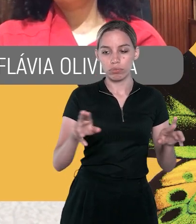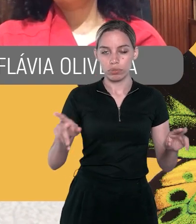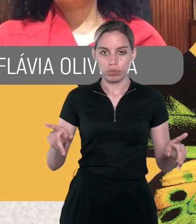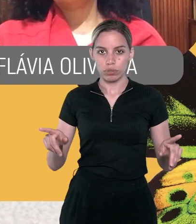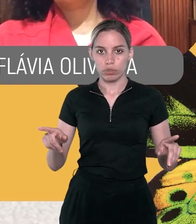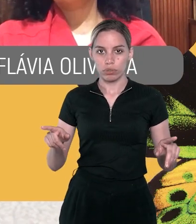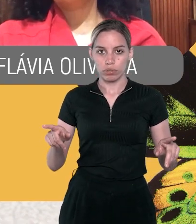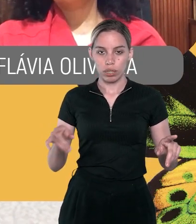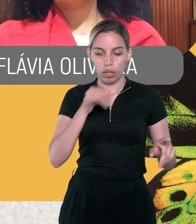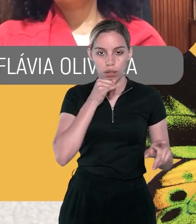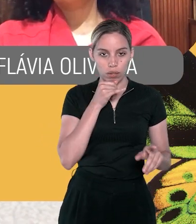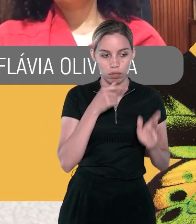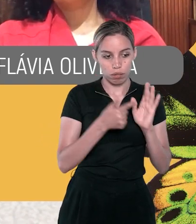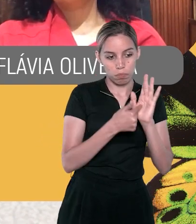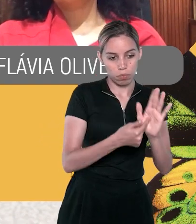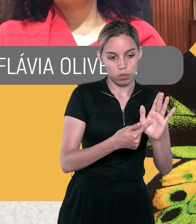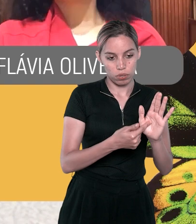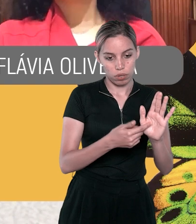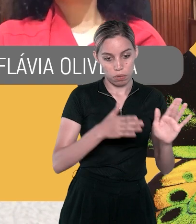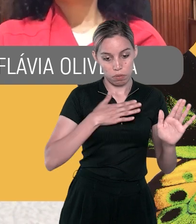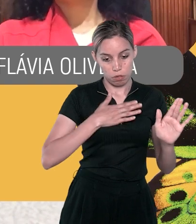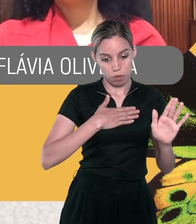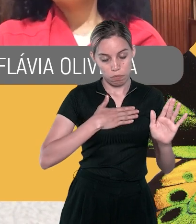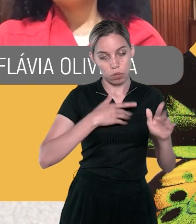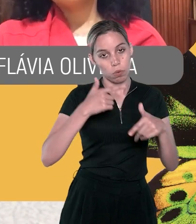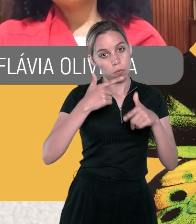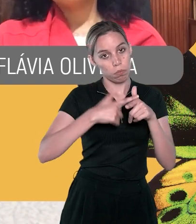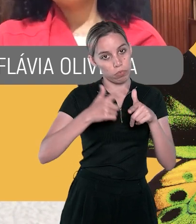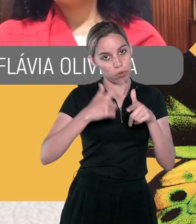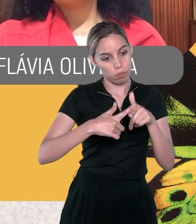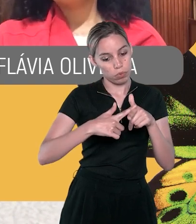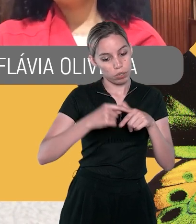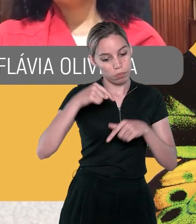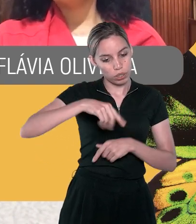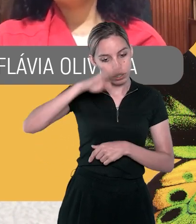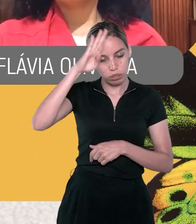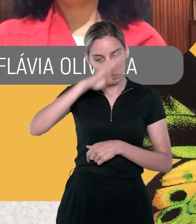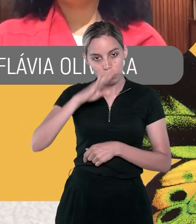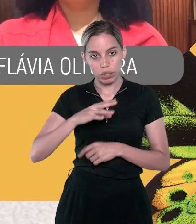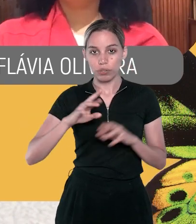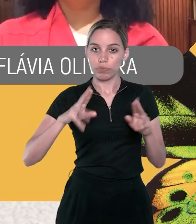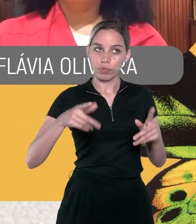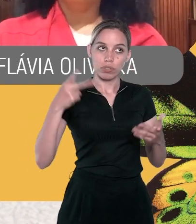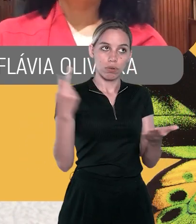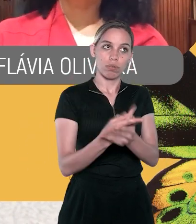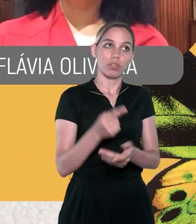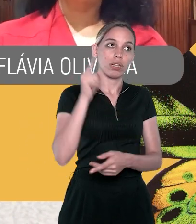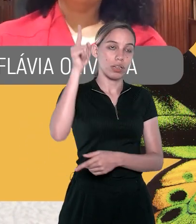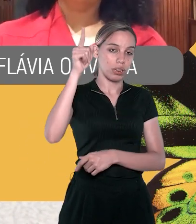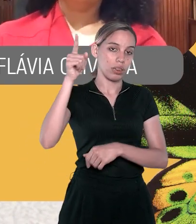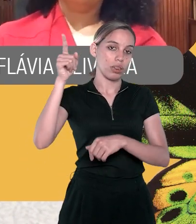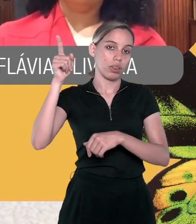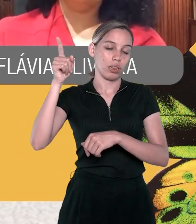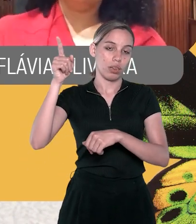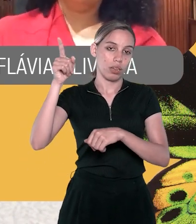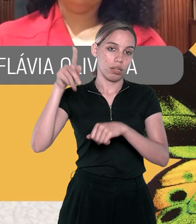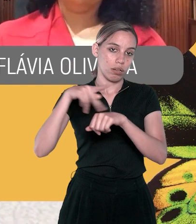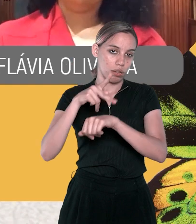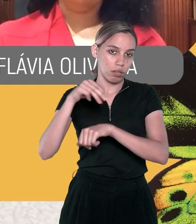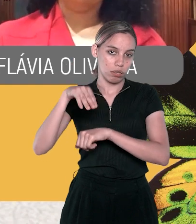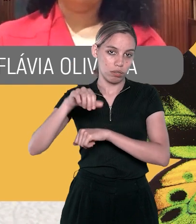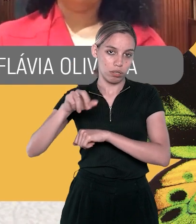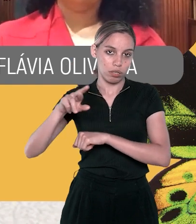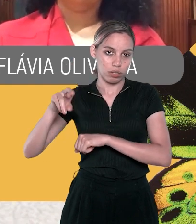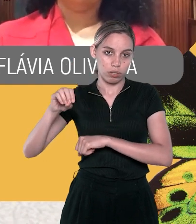meu problema racial, né, no Brasil é diferente do que se passa no Marrocos. Uhum.